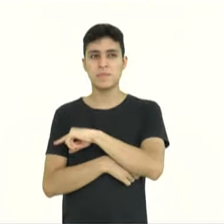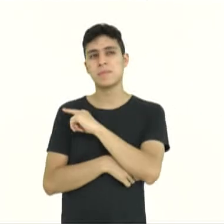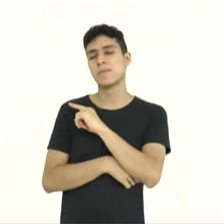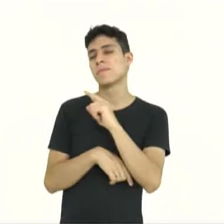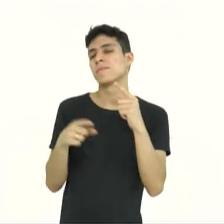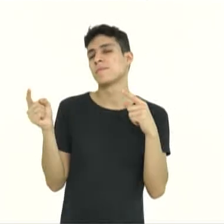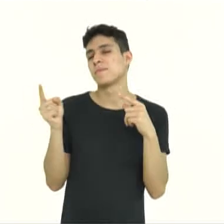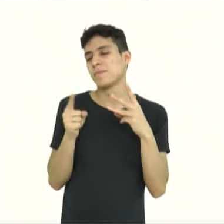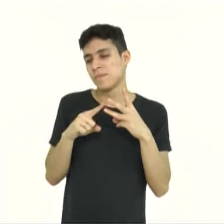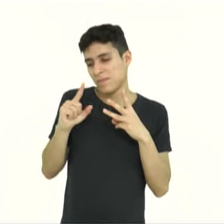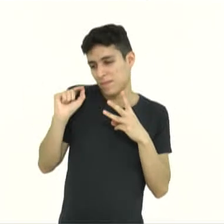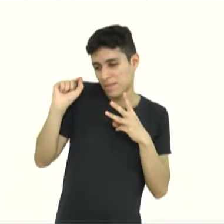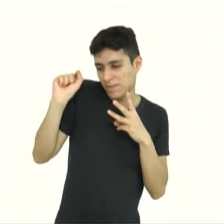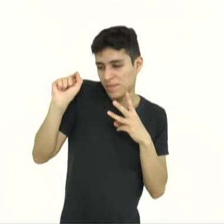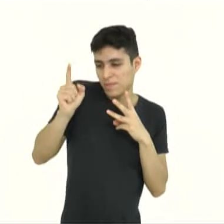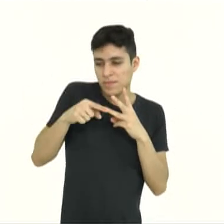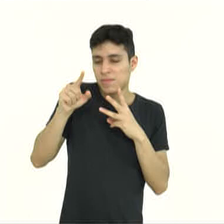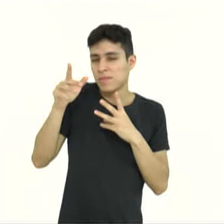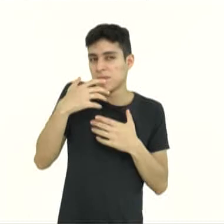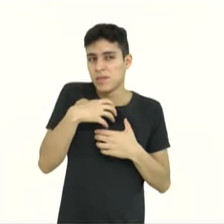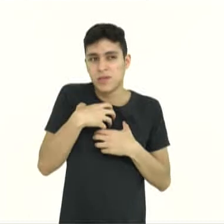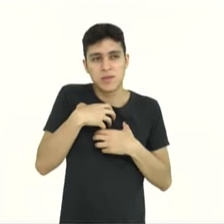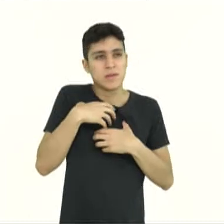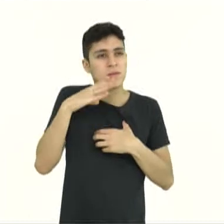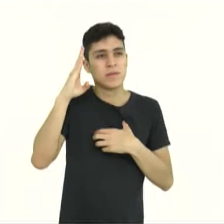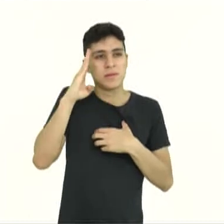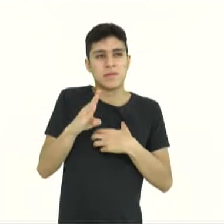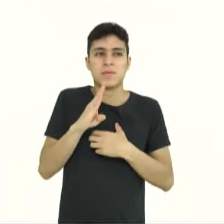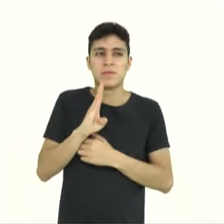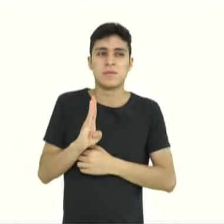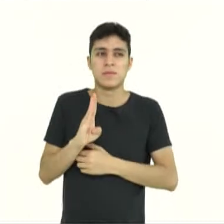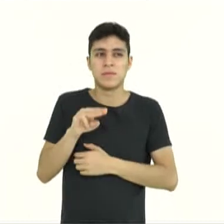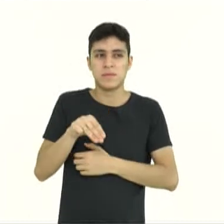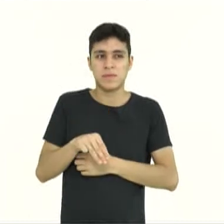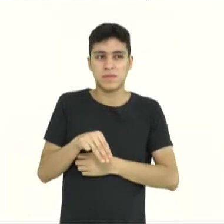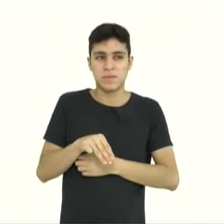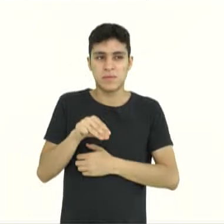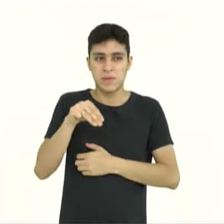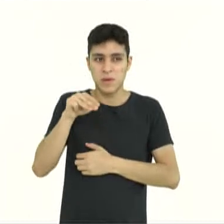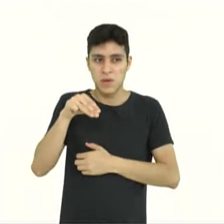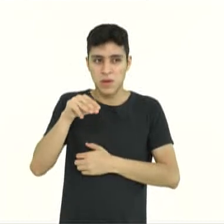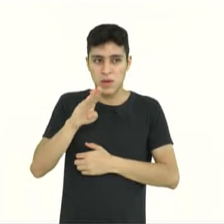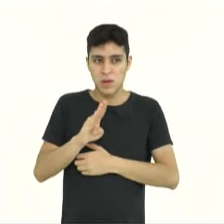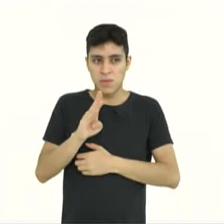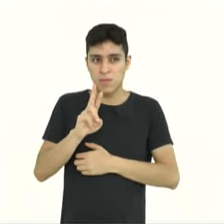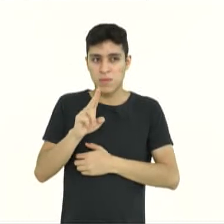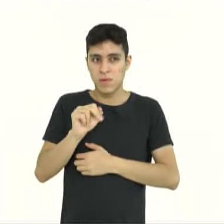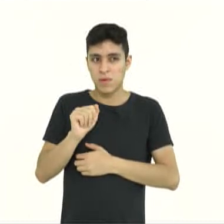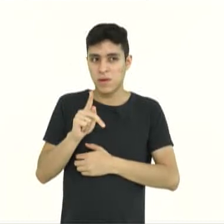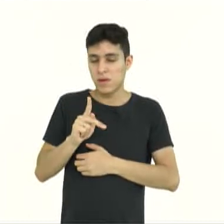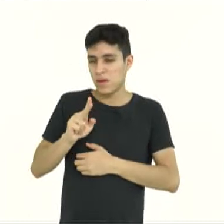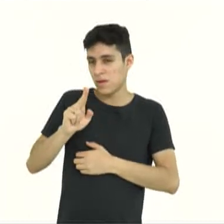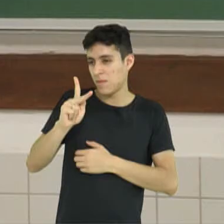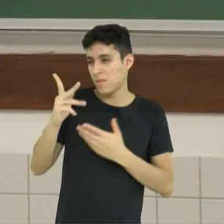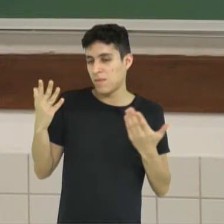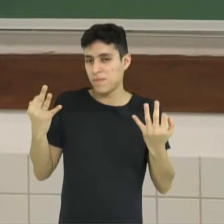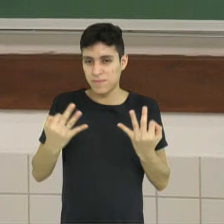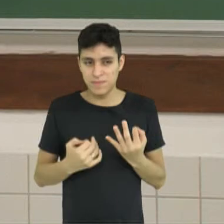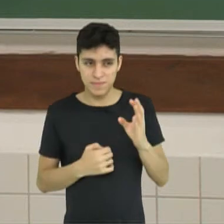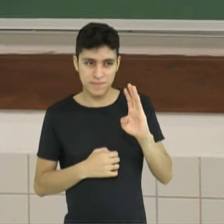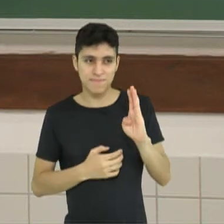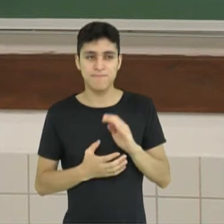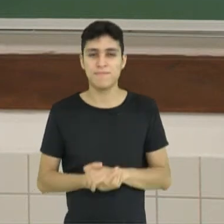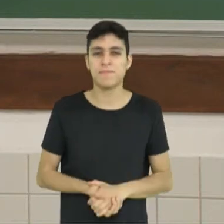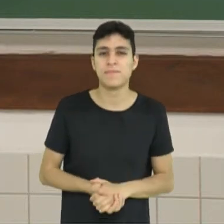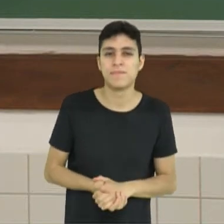terceira é o de forma direta, né? Que é o buraco. Então a alternativa correta é a letra